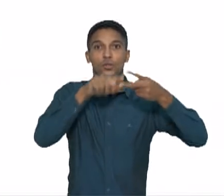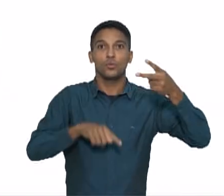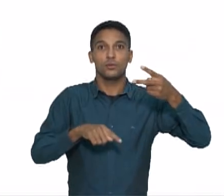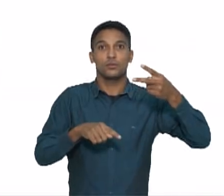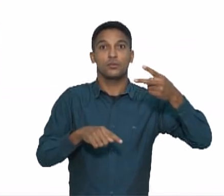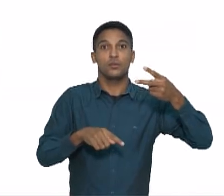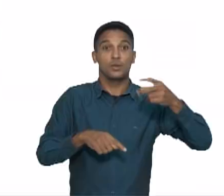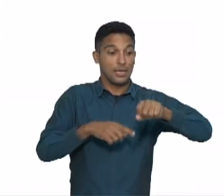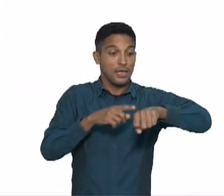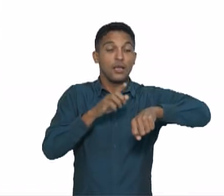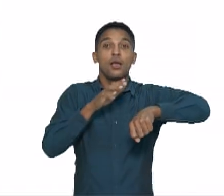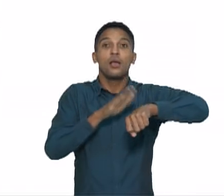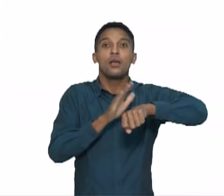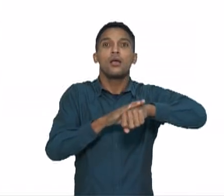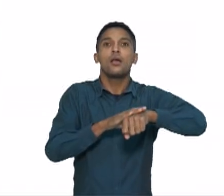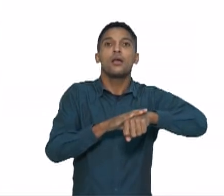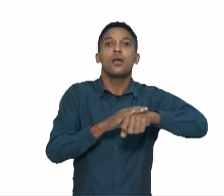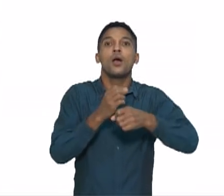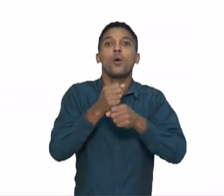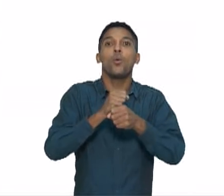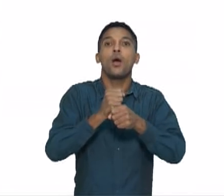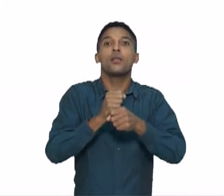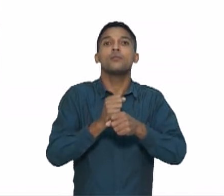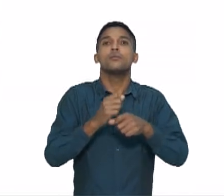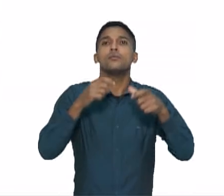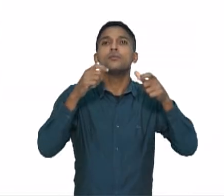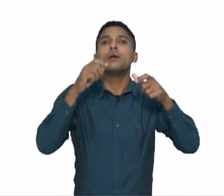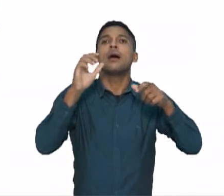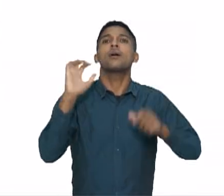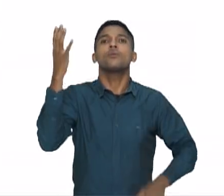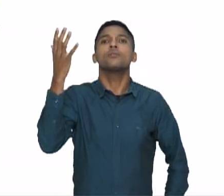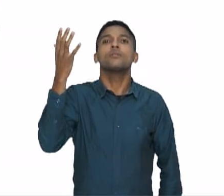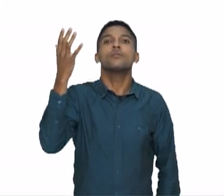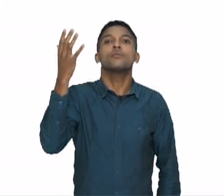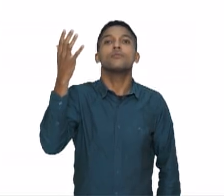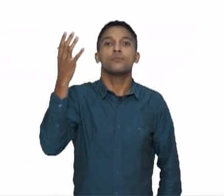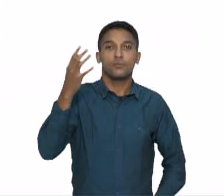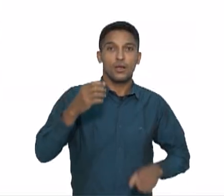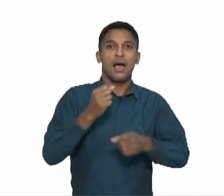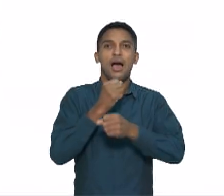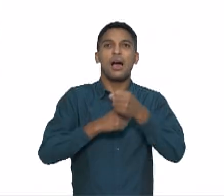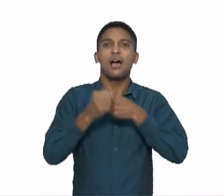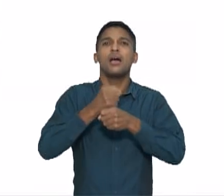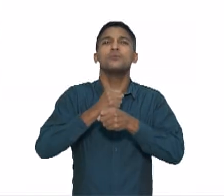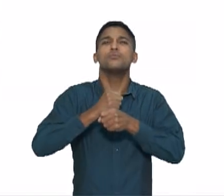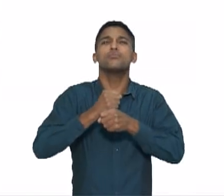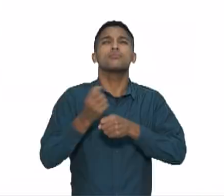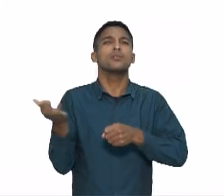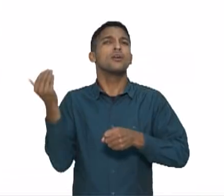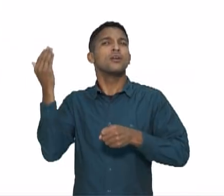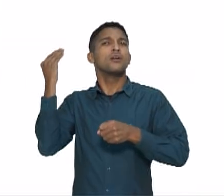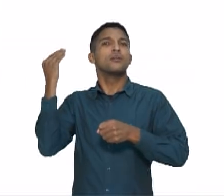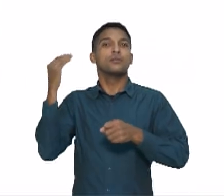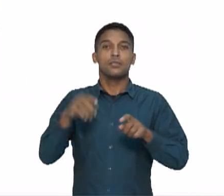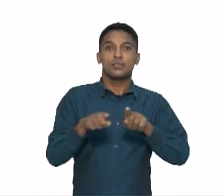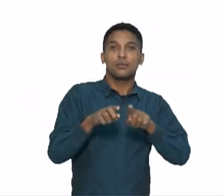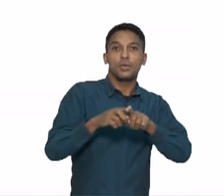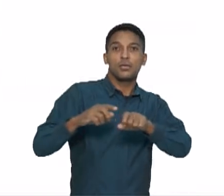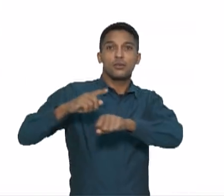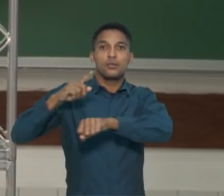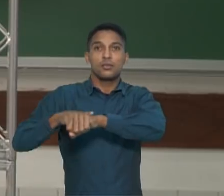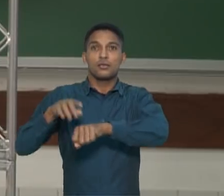em que a história ocorre, né, o ano dos acontecimentos, e o tempo de duração da narrativa. Pode ter durado um